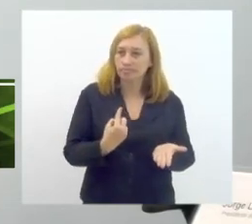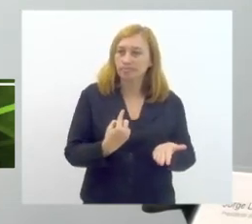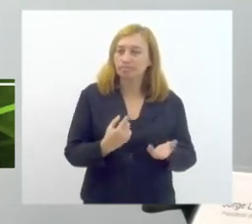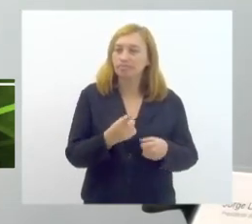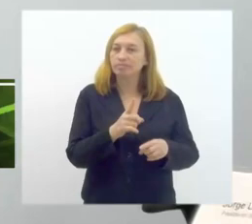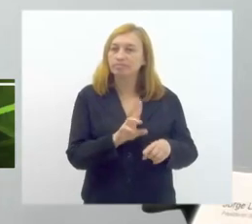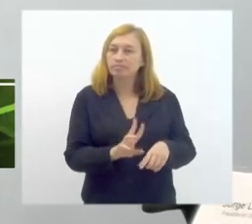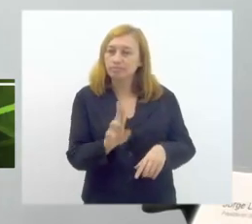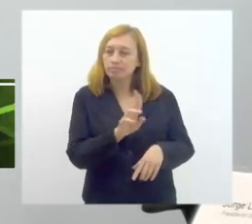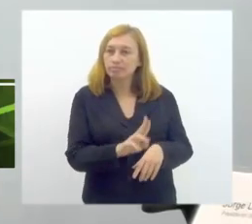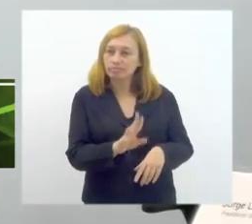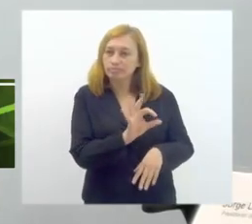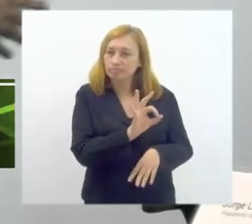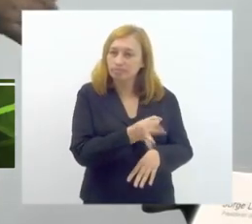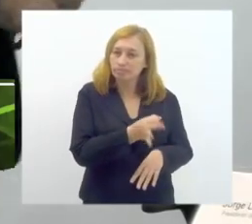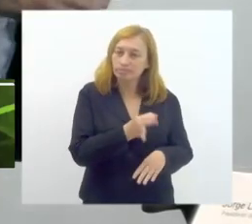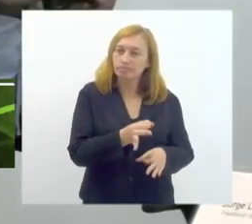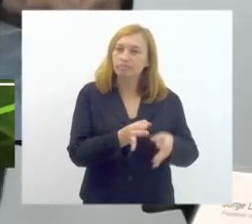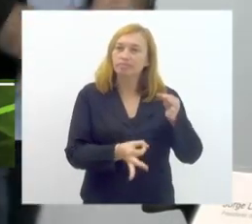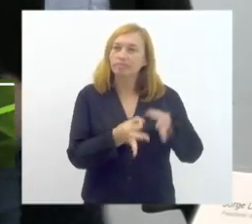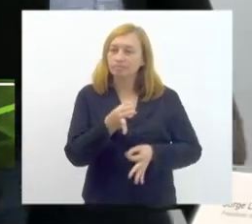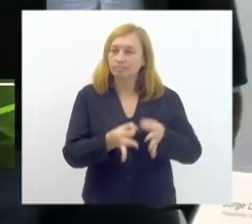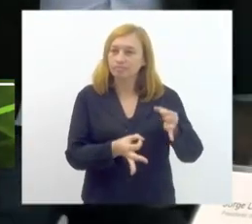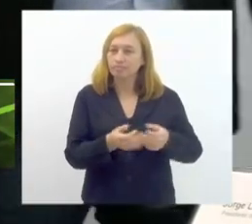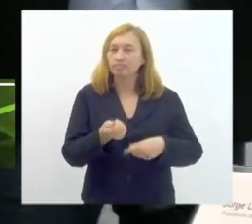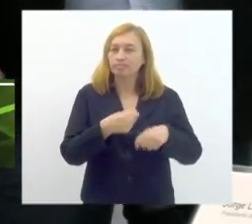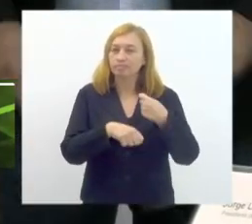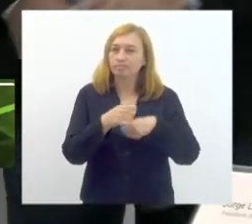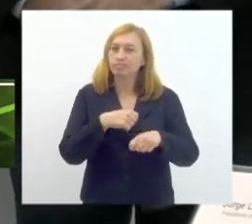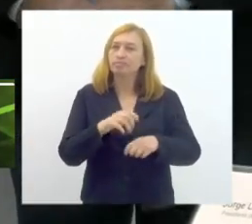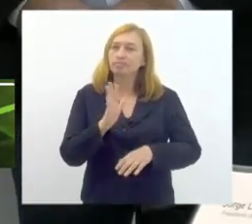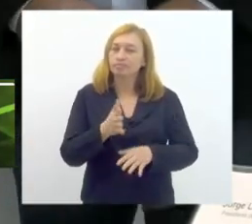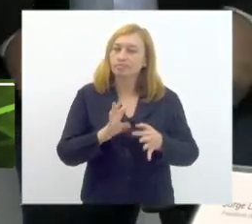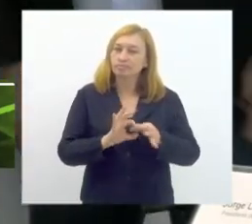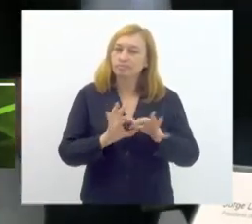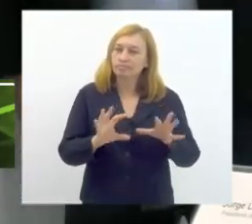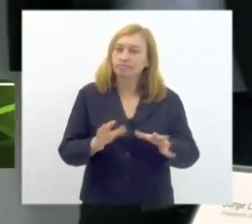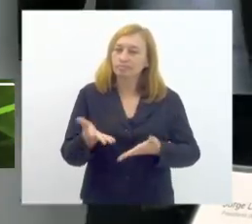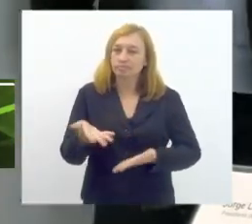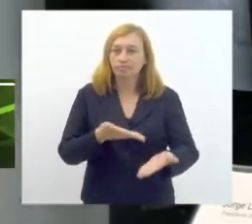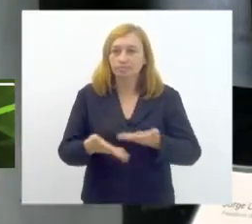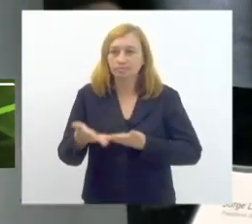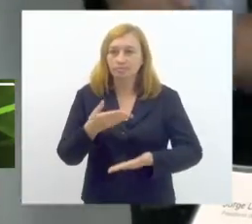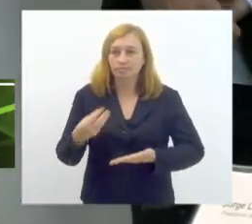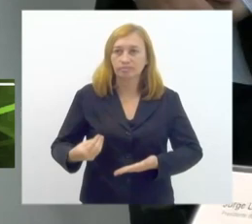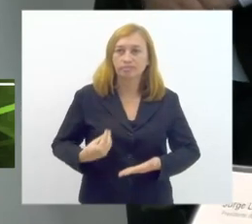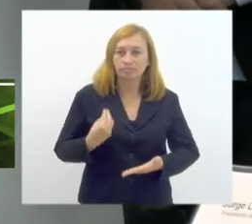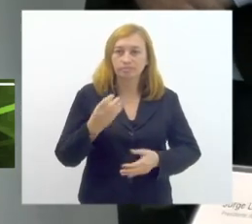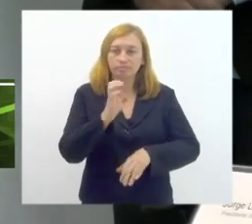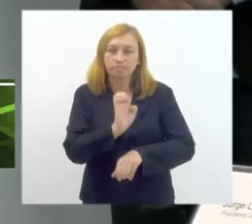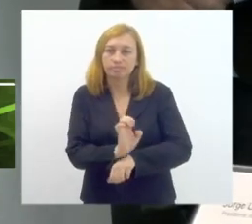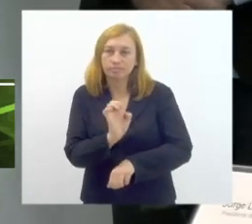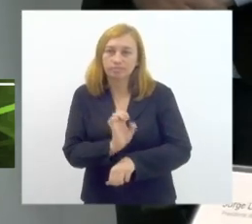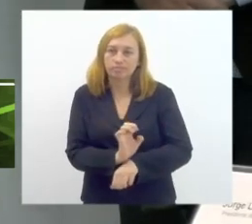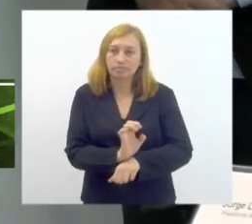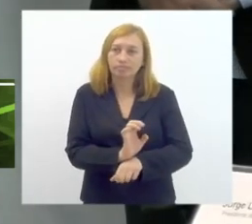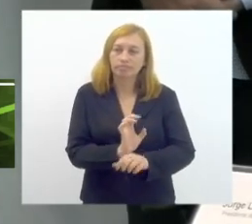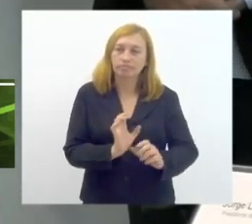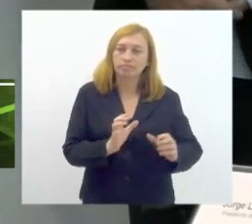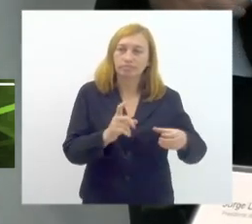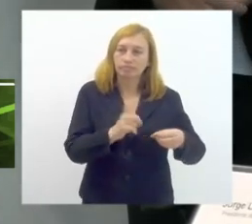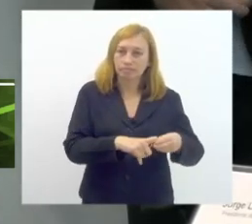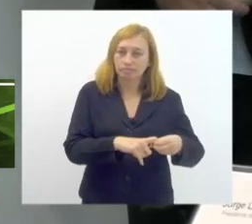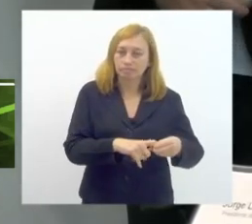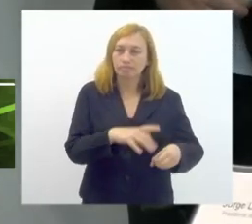instrumentos legais, o arcabouço jurídico-administrativo, se já permite a participação e a presença do Estado nos respectivos consórcios de